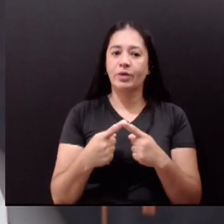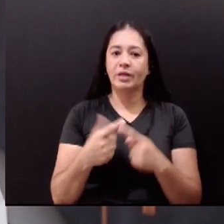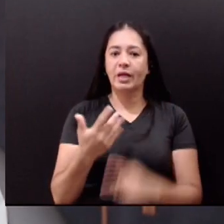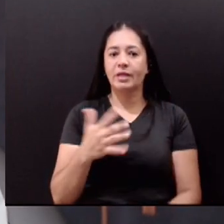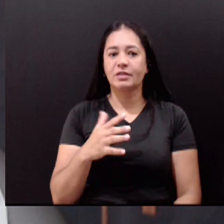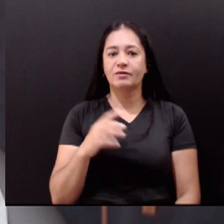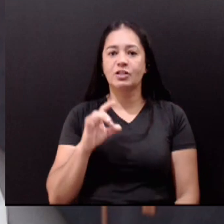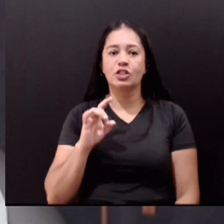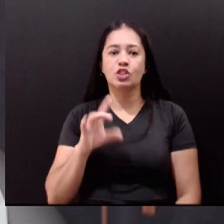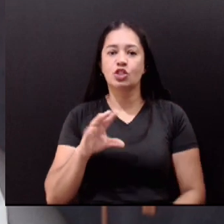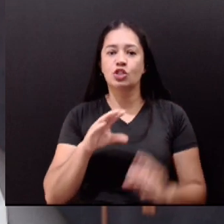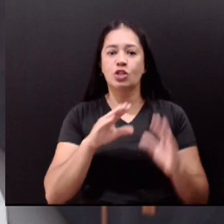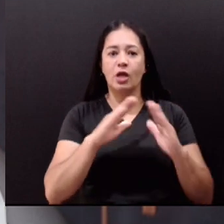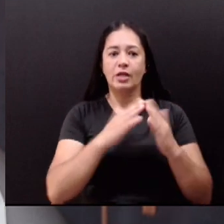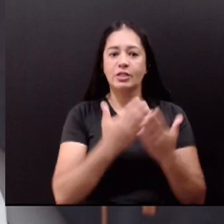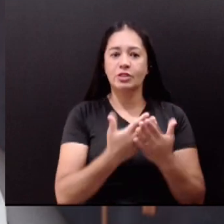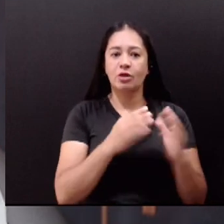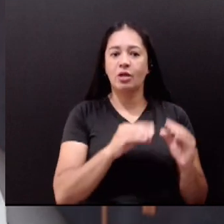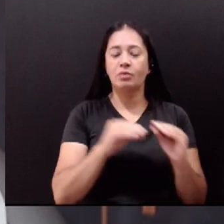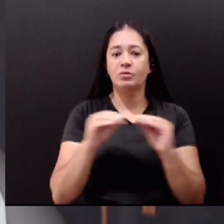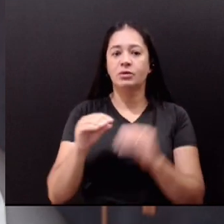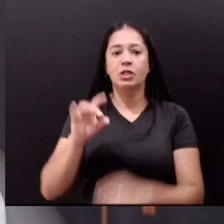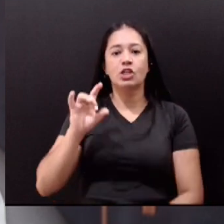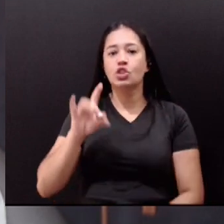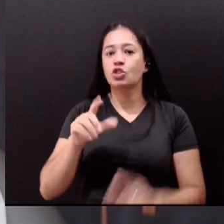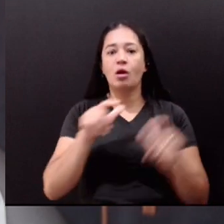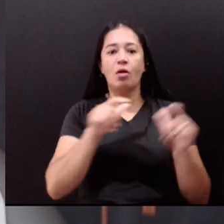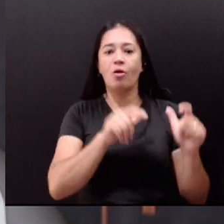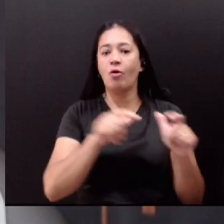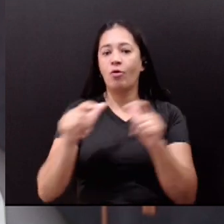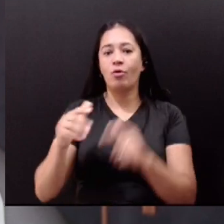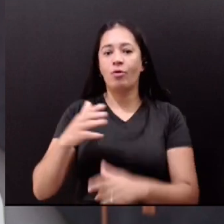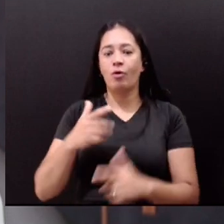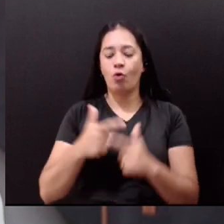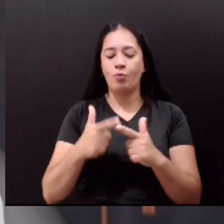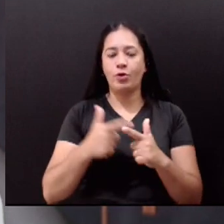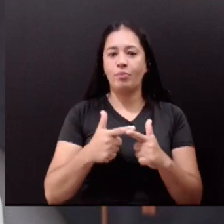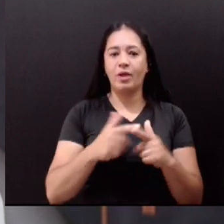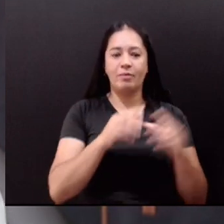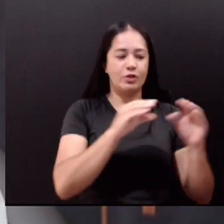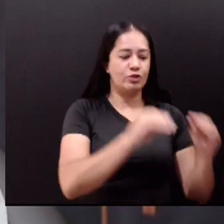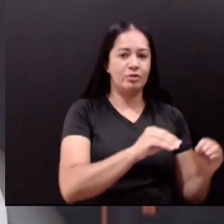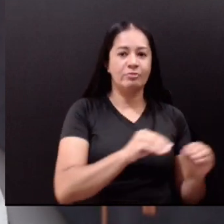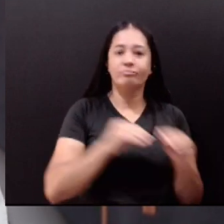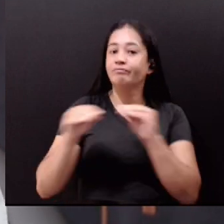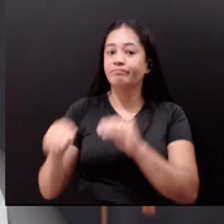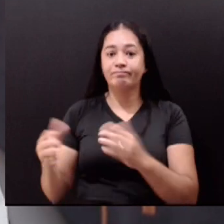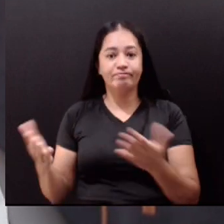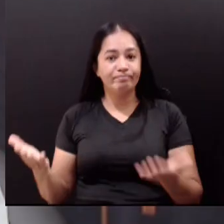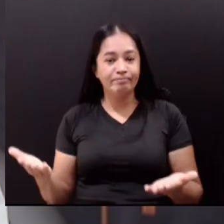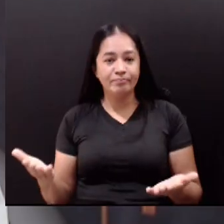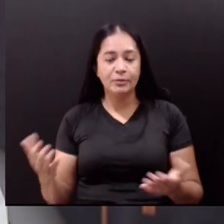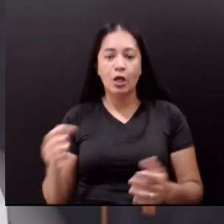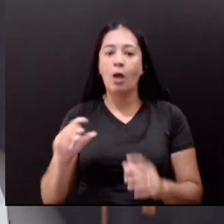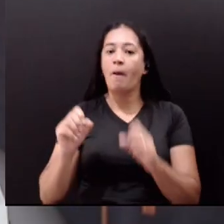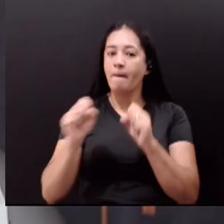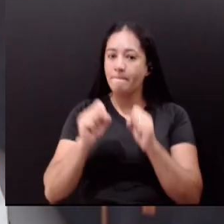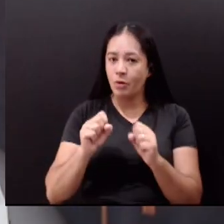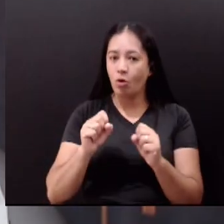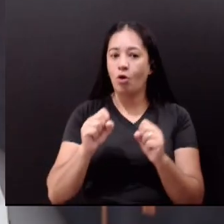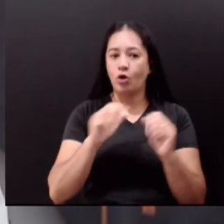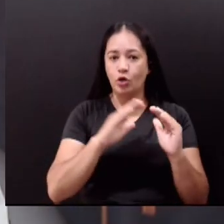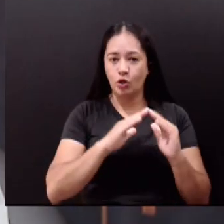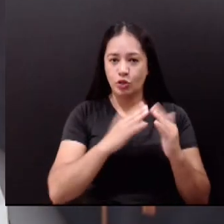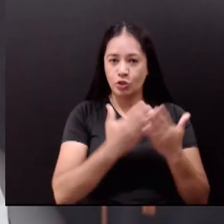escola, eu só estou transferindo de local o meu problema. sim. Eh, sim, pode haver a mudança de escola, não sou contra isso, mas antes